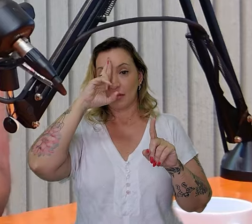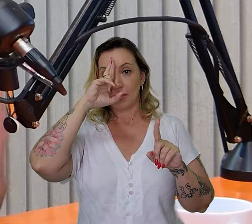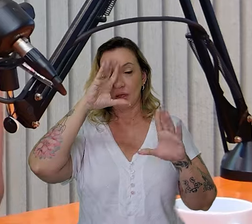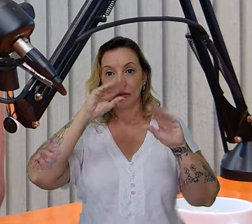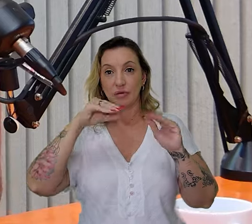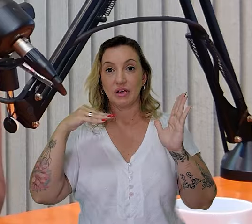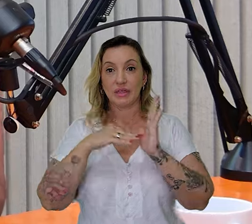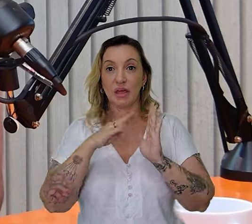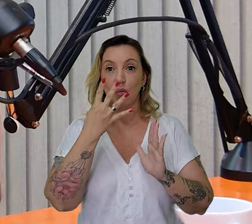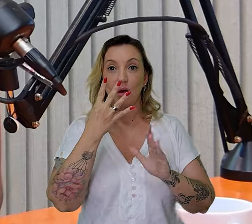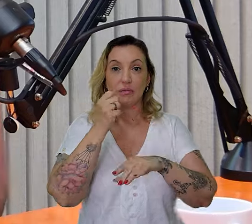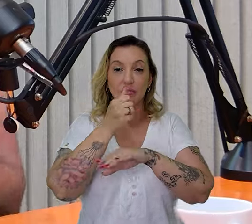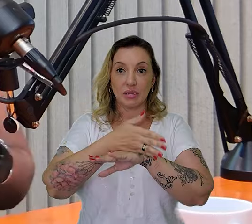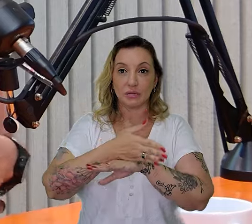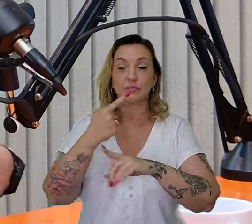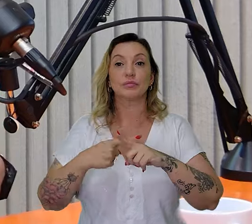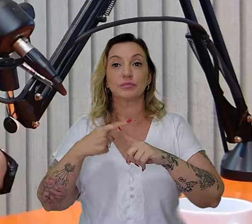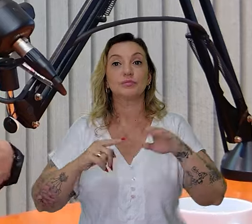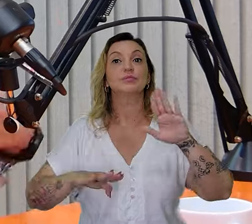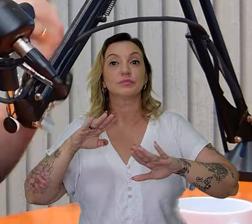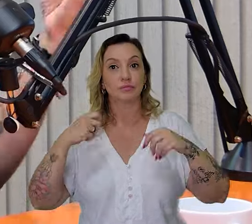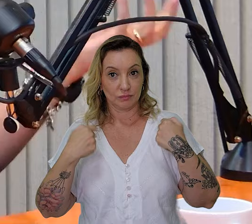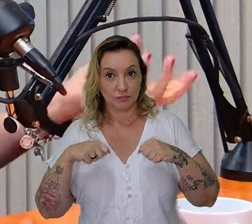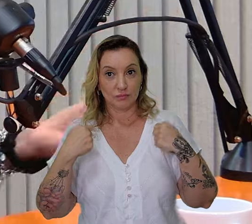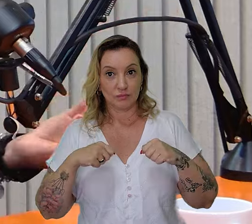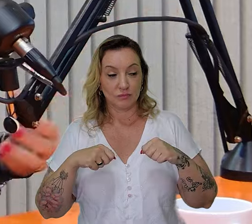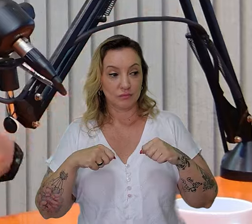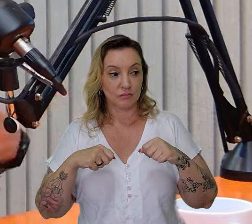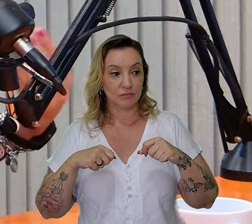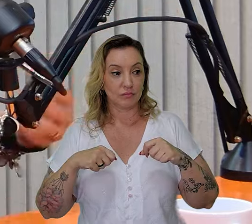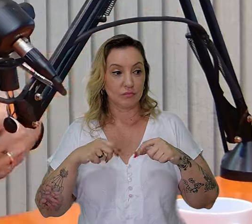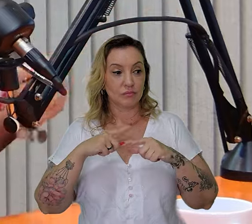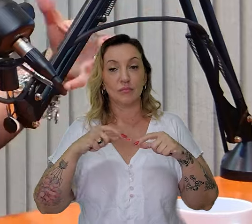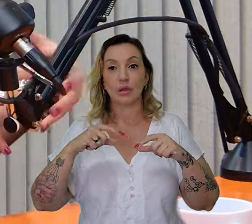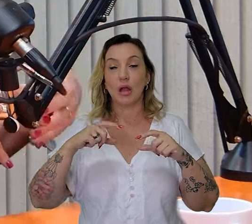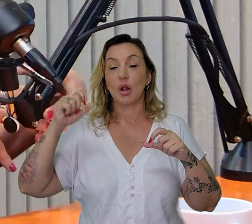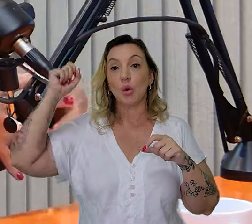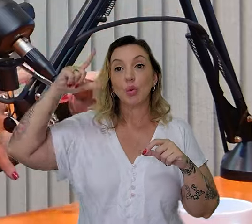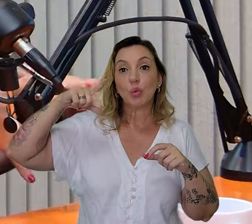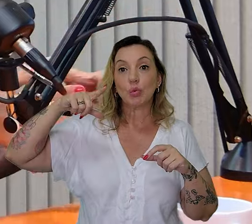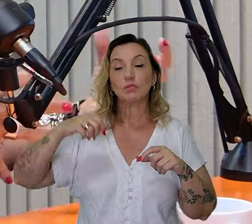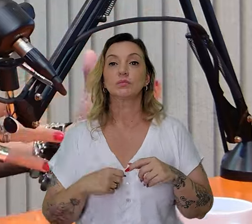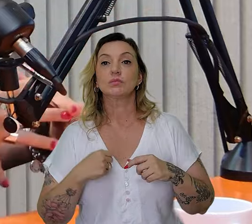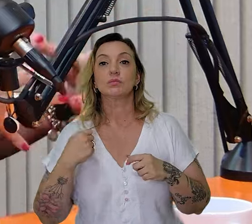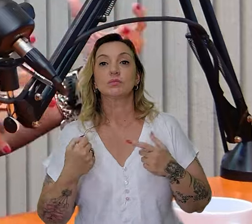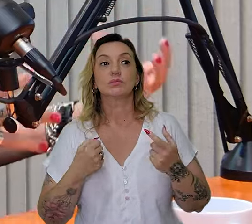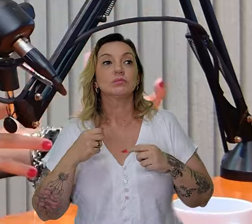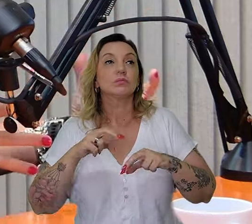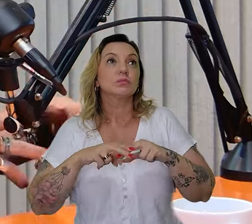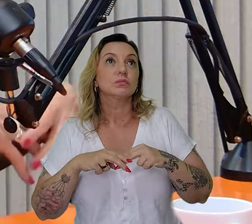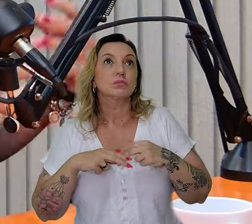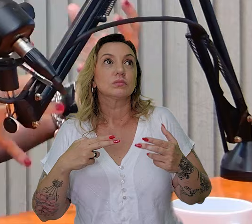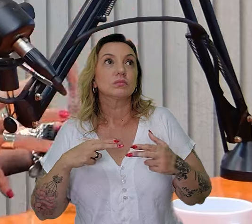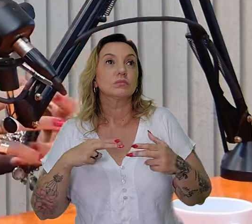porque às vezes precisa por causa de uma determinada luz eh ou por causa de um determinado movimento que eles vão fazer na